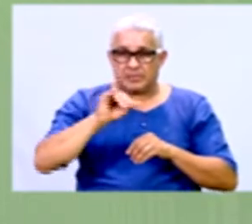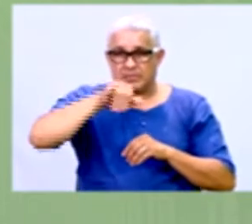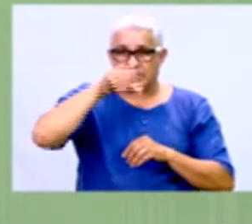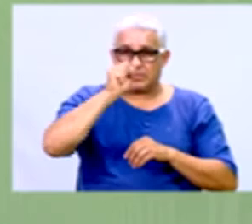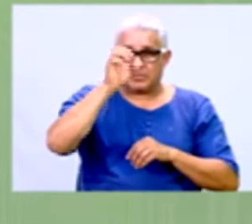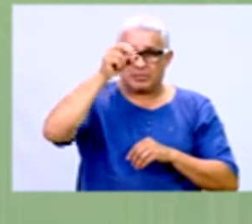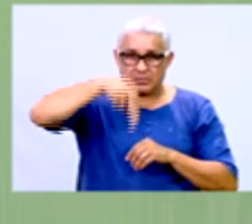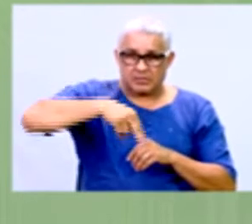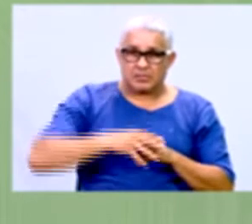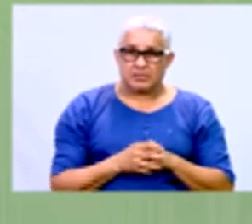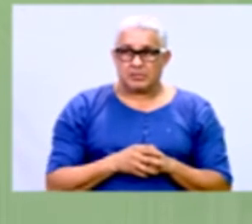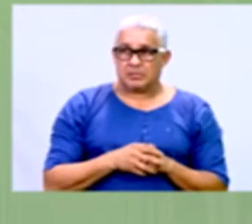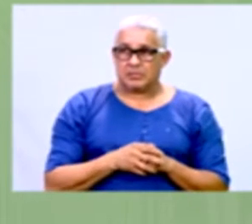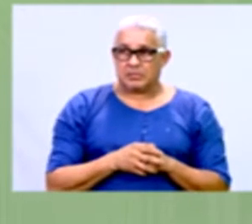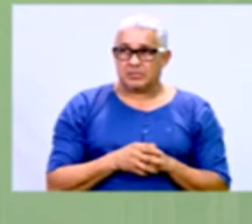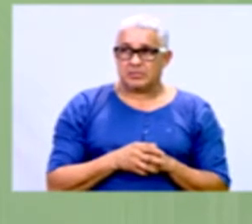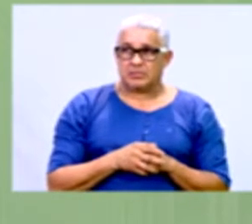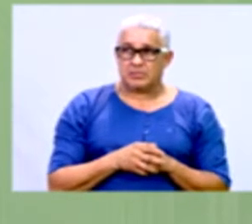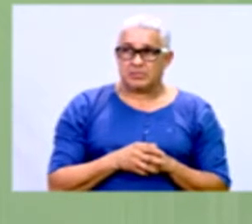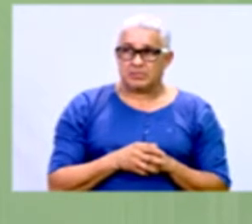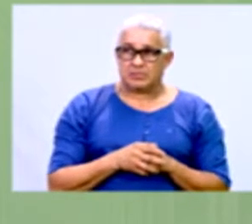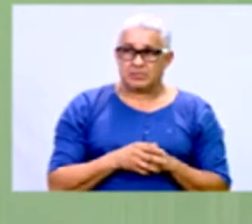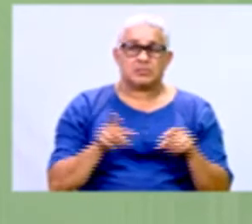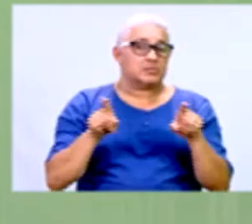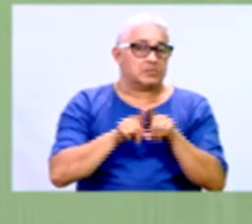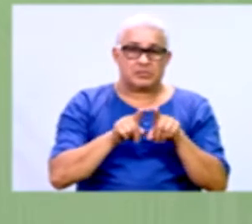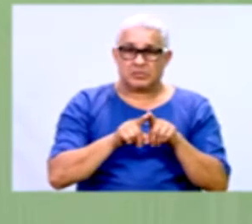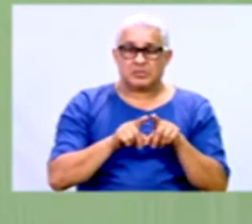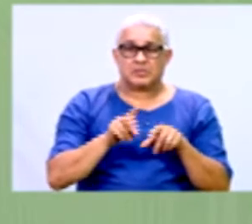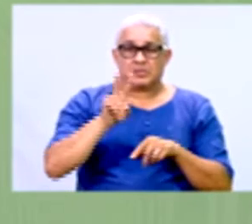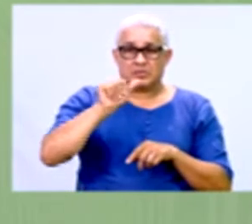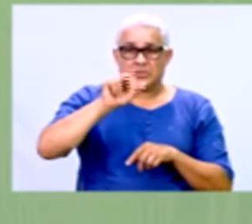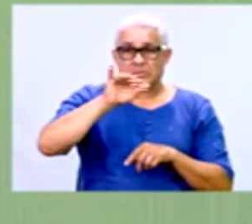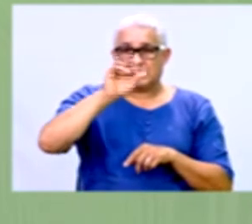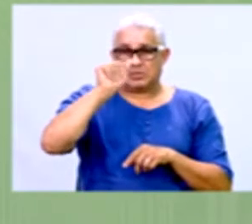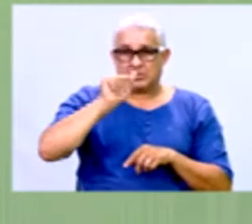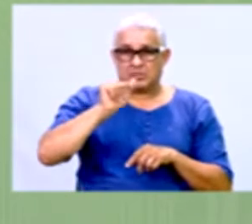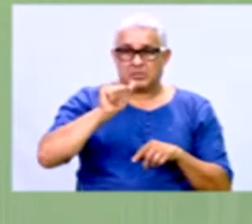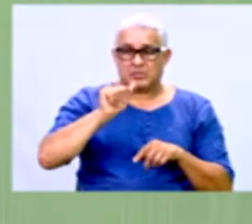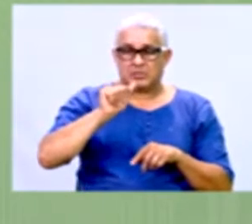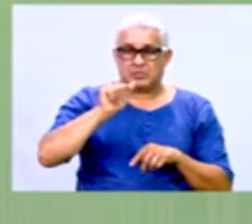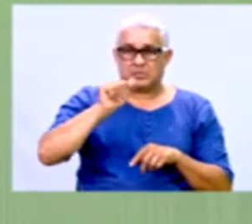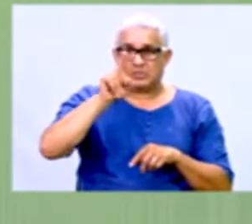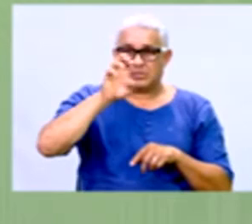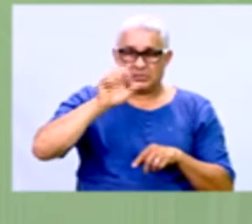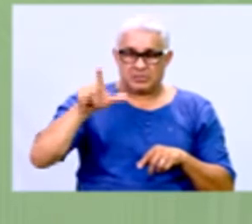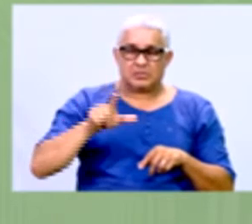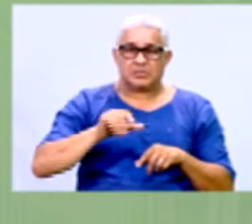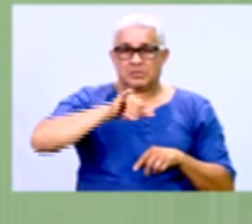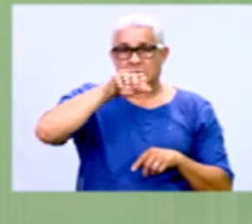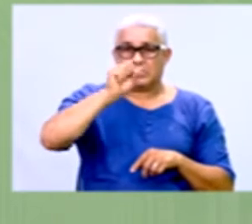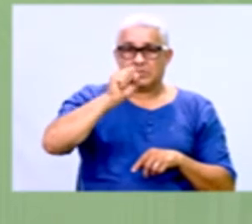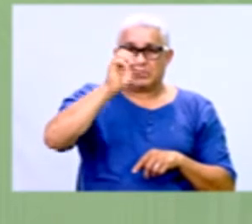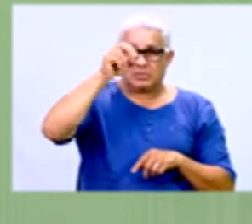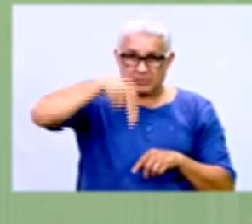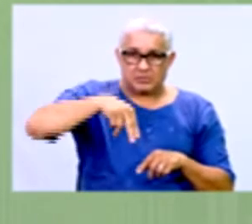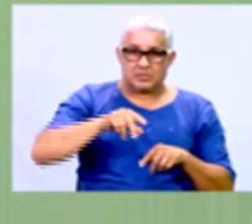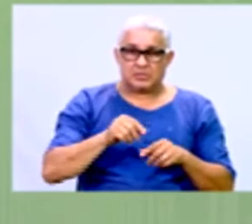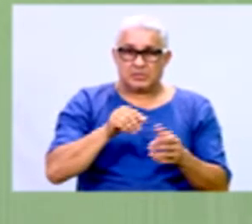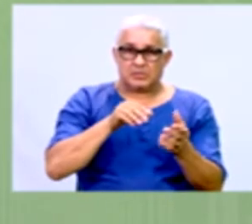certo? Armazenamos um padrão JSON numa variável chamada JSON, né? E depois a gente imprime isso na tela. O que acontece